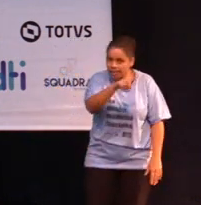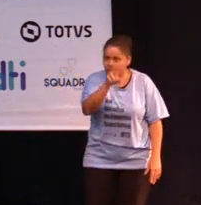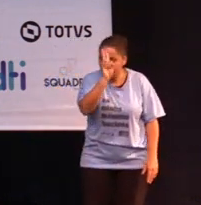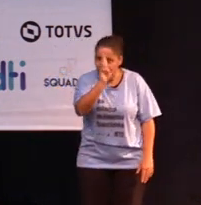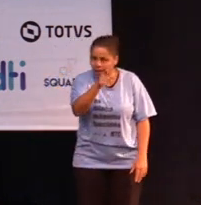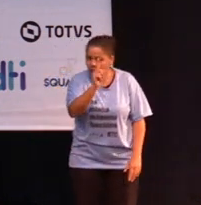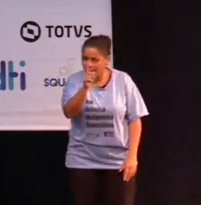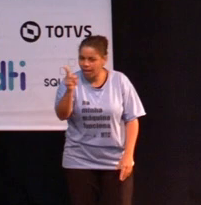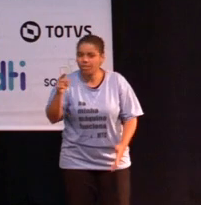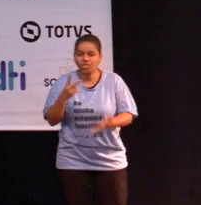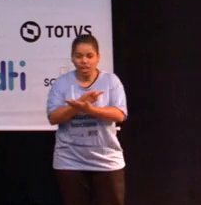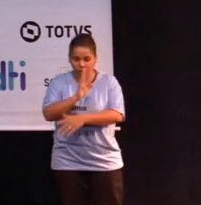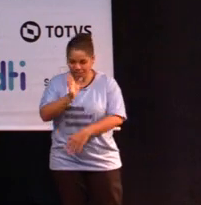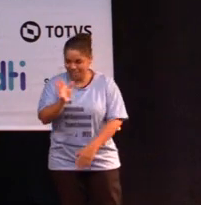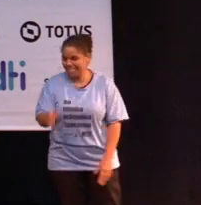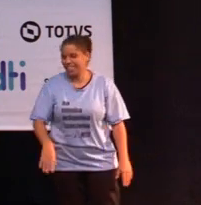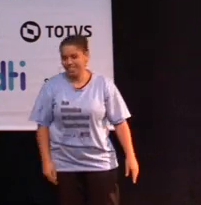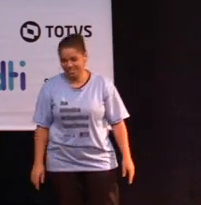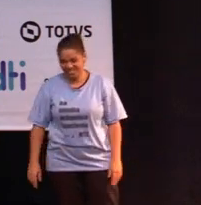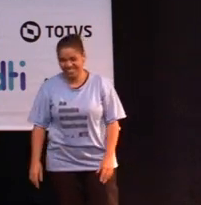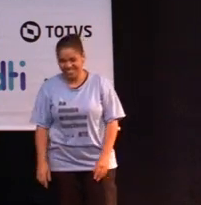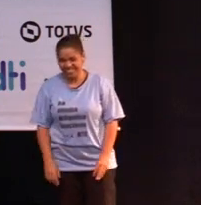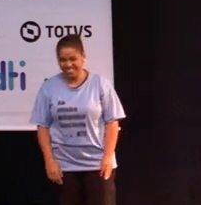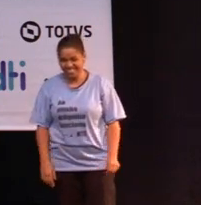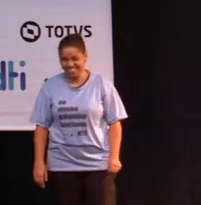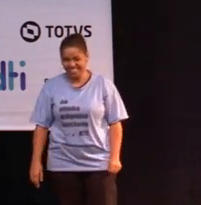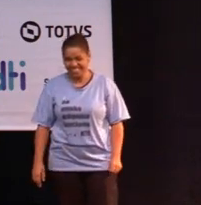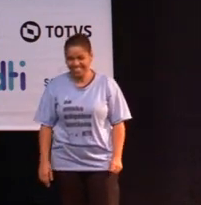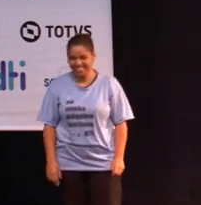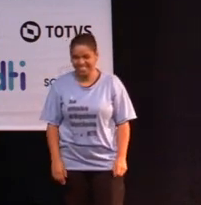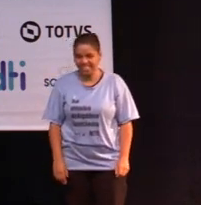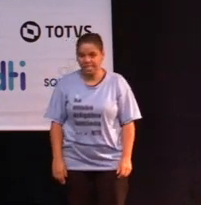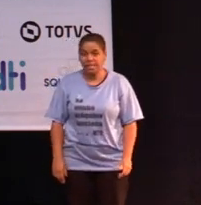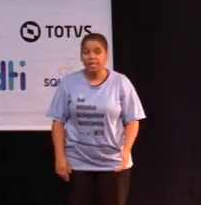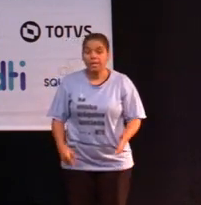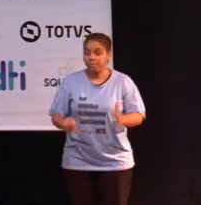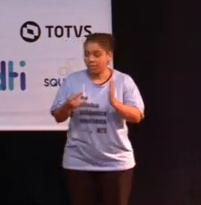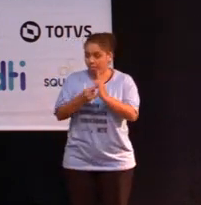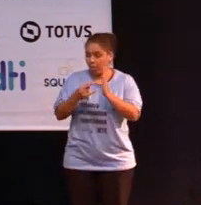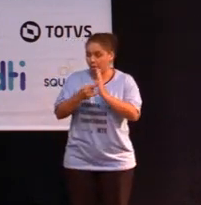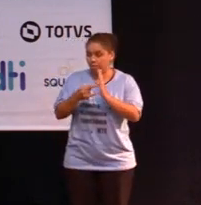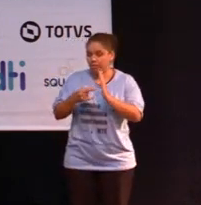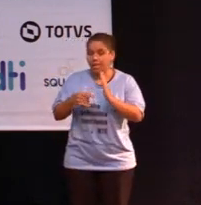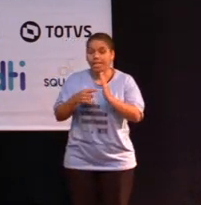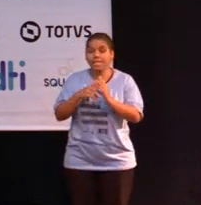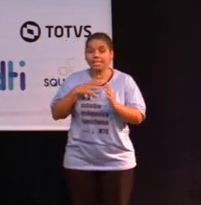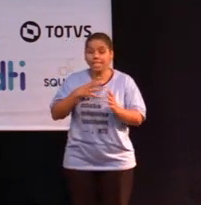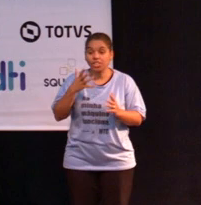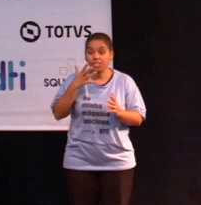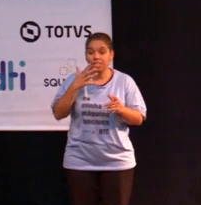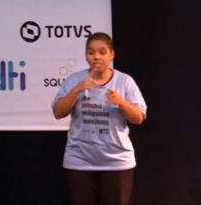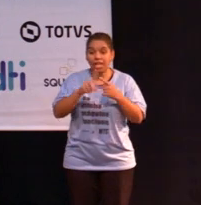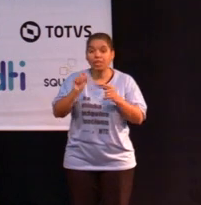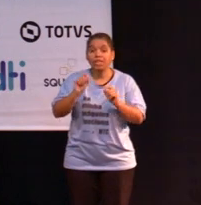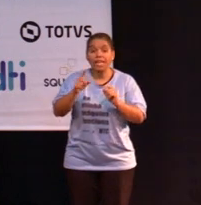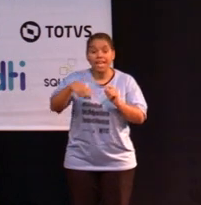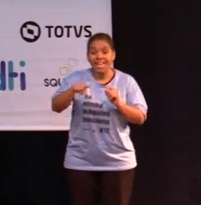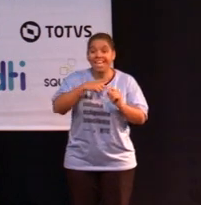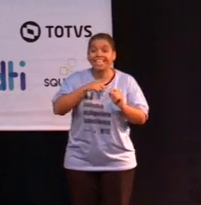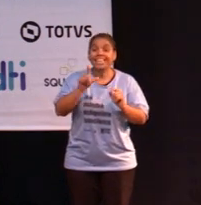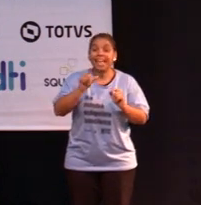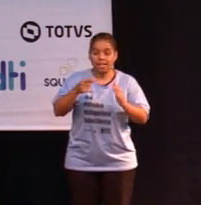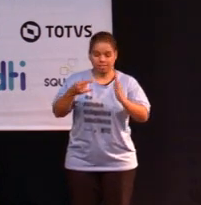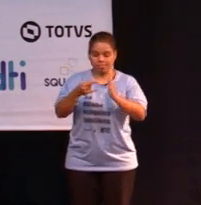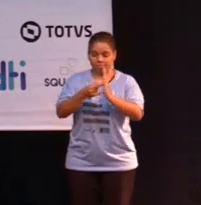no presente tá fazendo de boy sejam sinceros quem aqui ainda